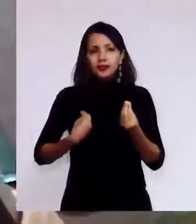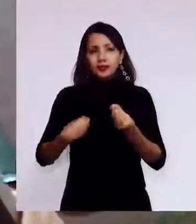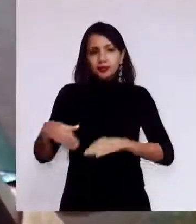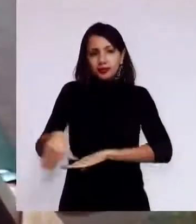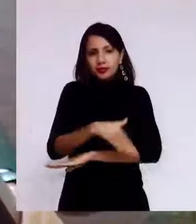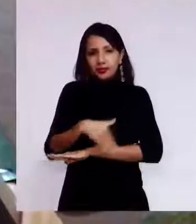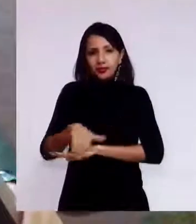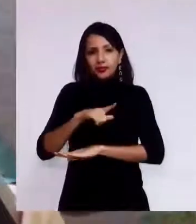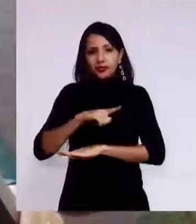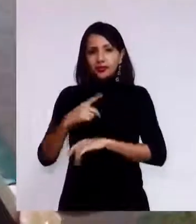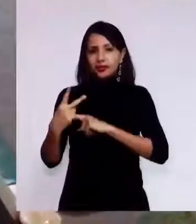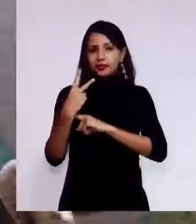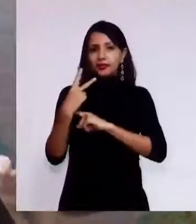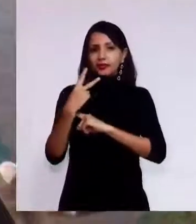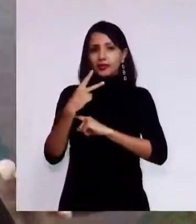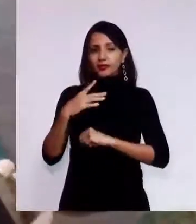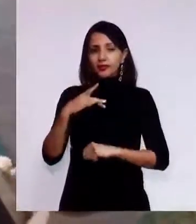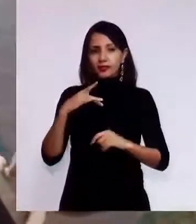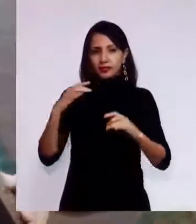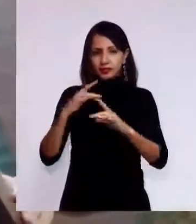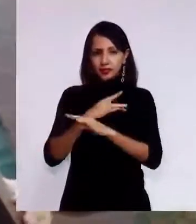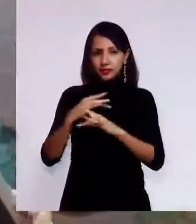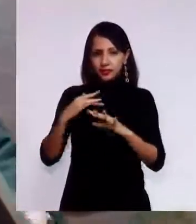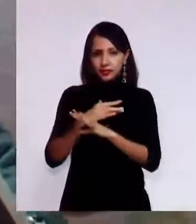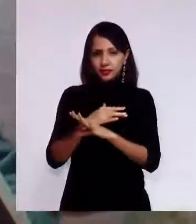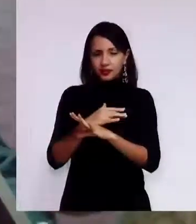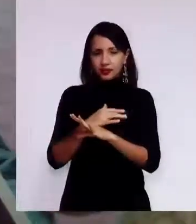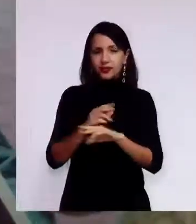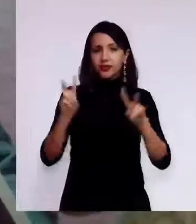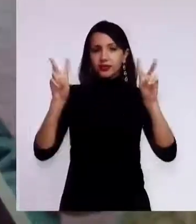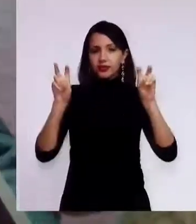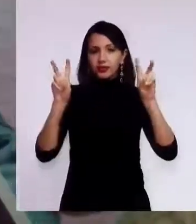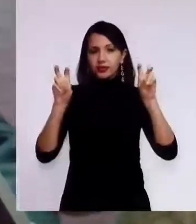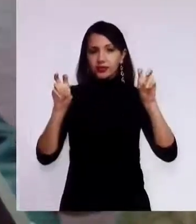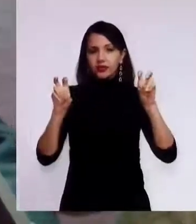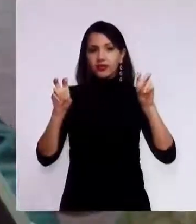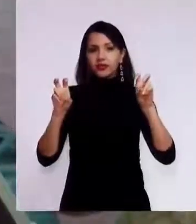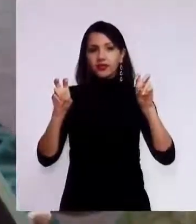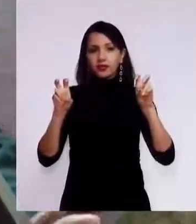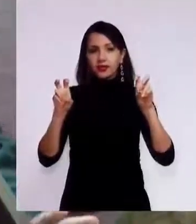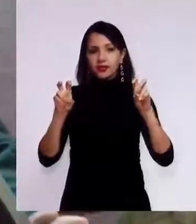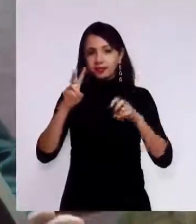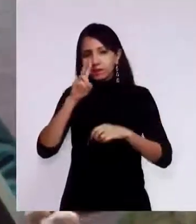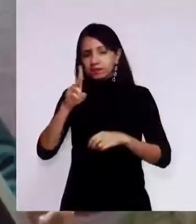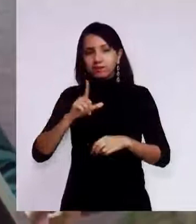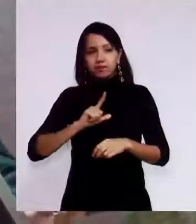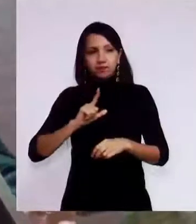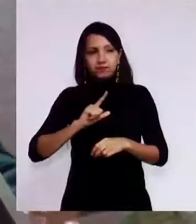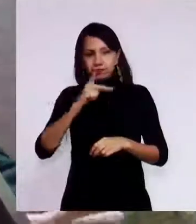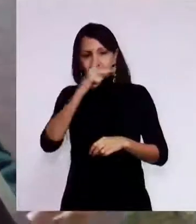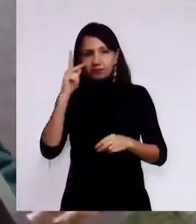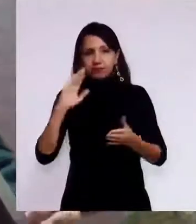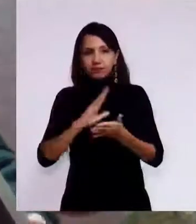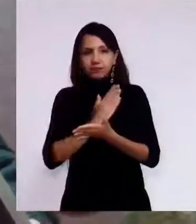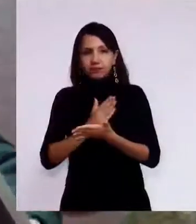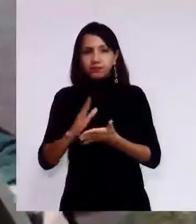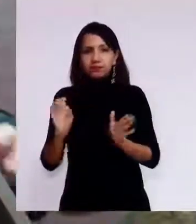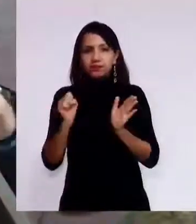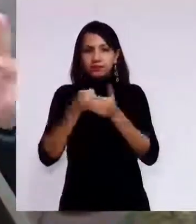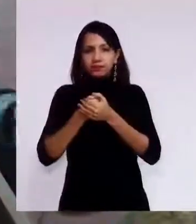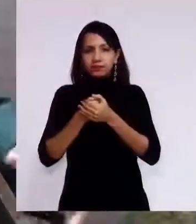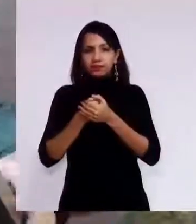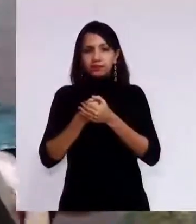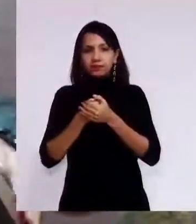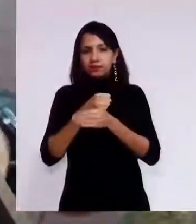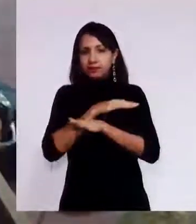ser cuidado na cidade? E eu sei que é um tema polêmico, algumas pessoas até se escondem, ou a resposta mais rápida